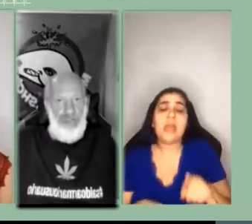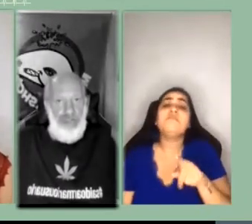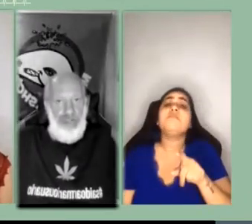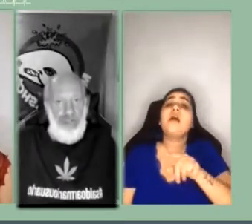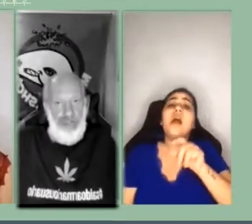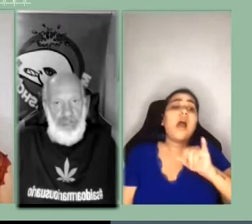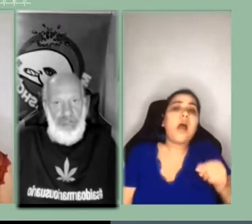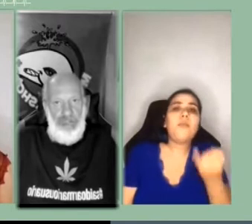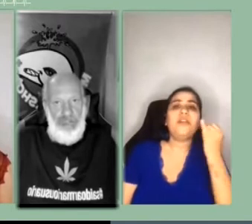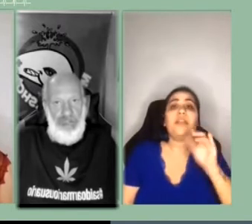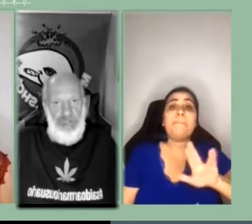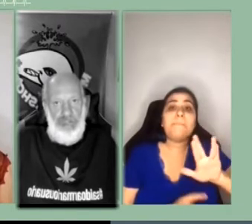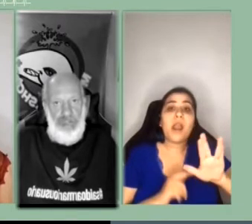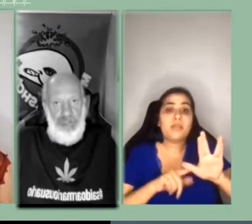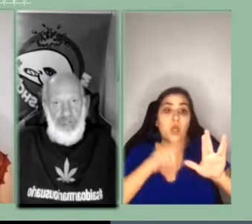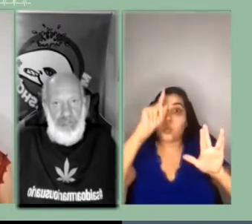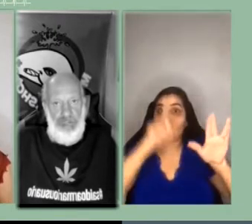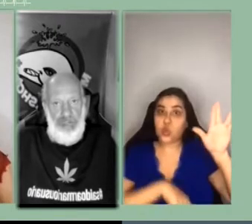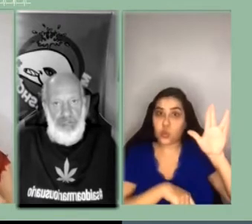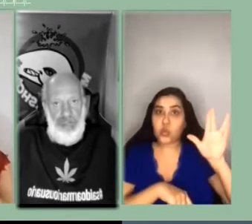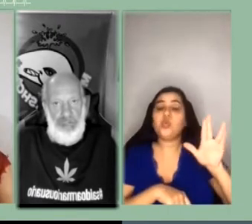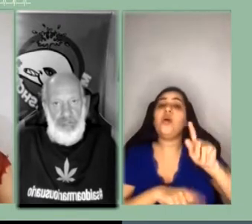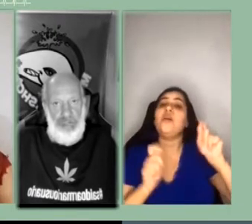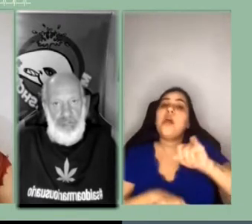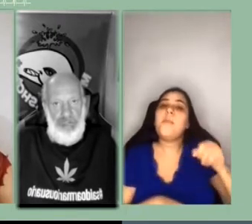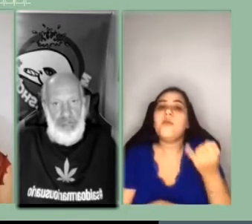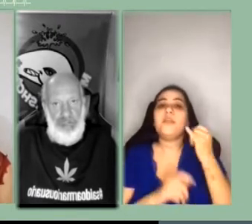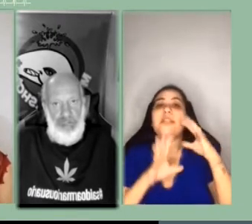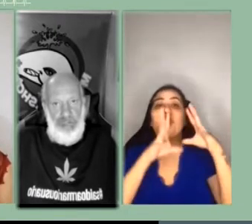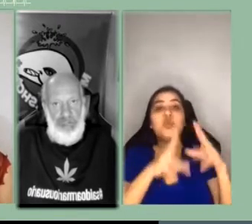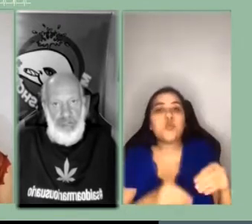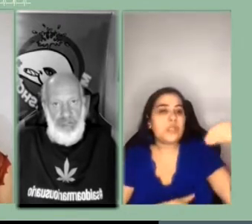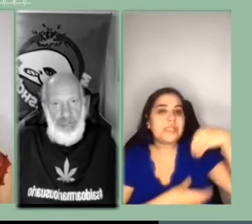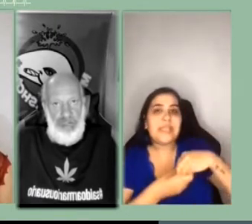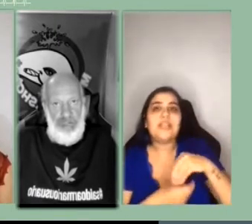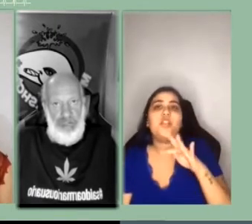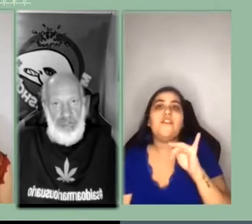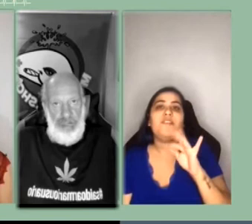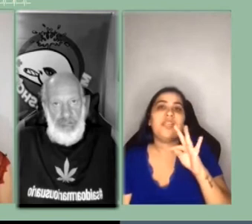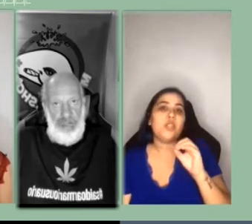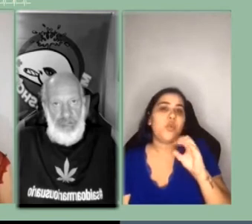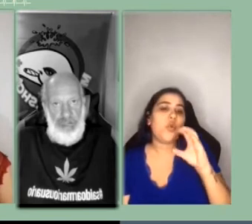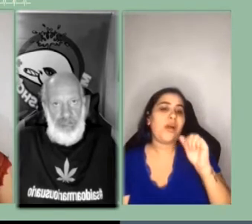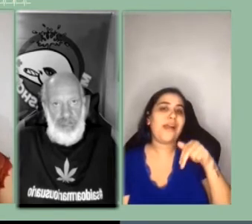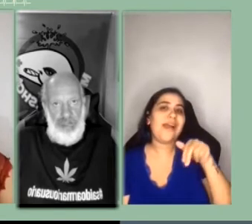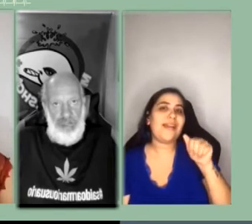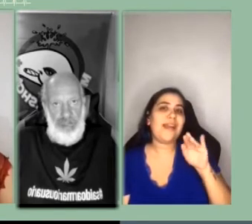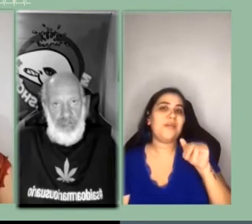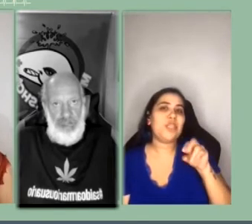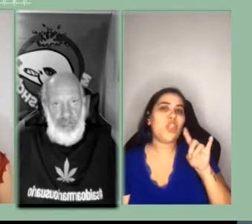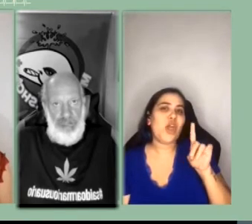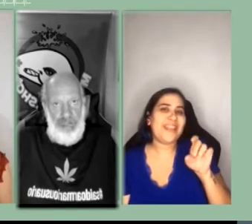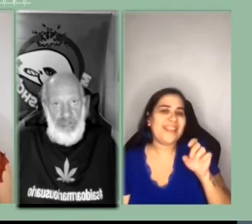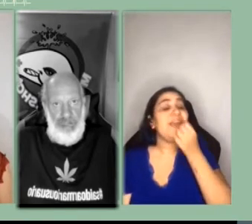um todo, para poder aproveitar todos os fitocannabinoides. Então, eu acho super interessante se estudar mais